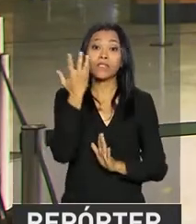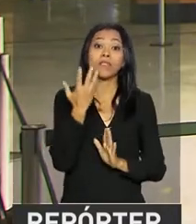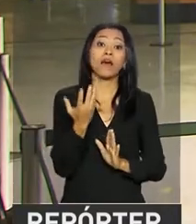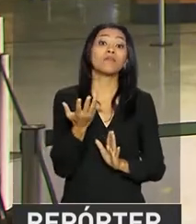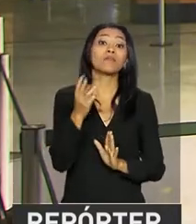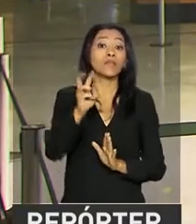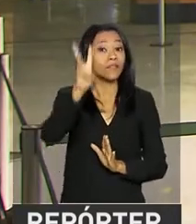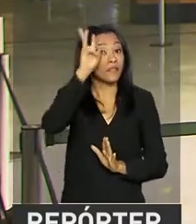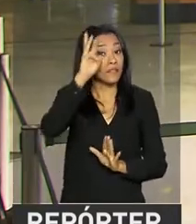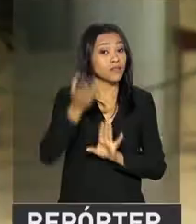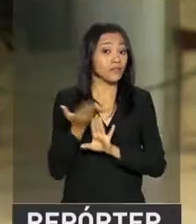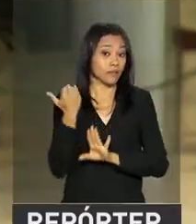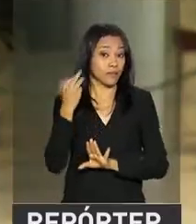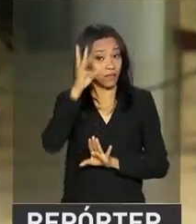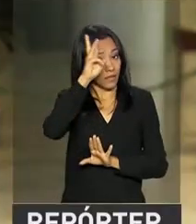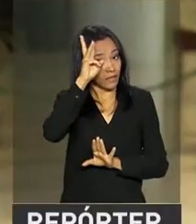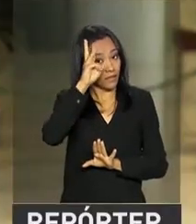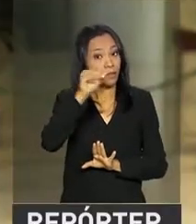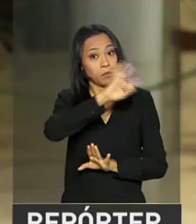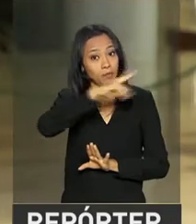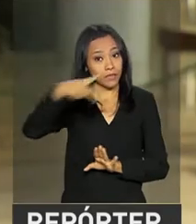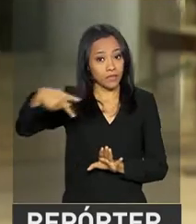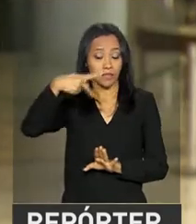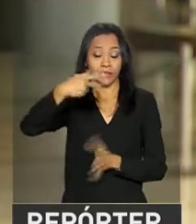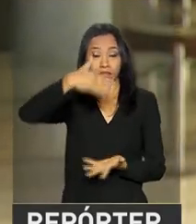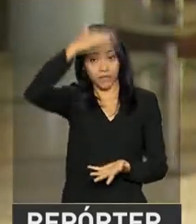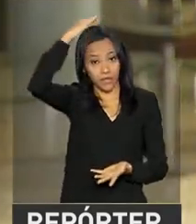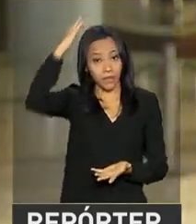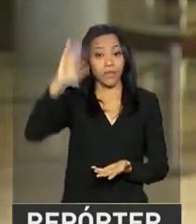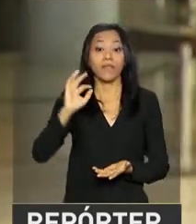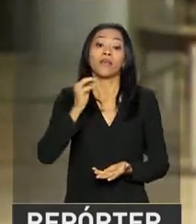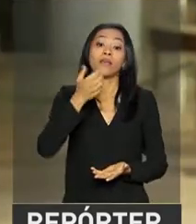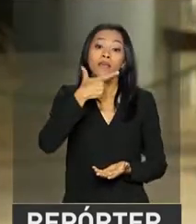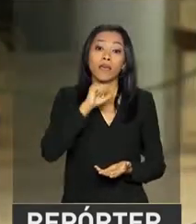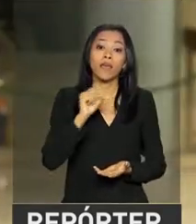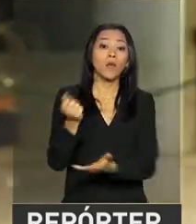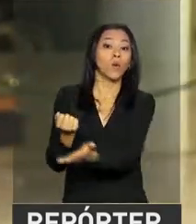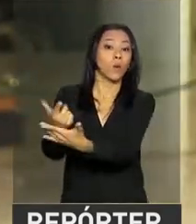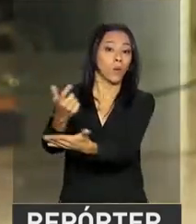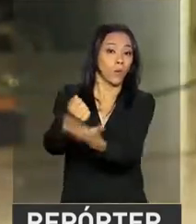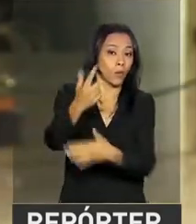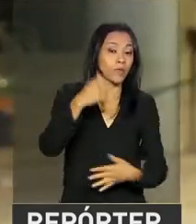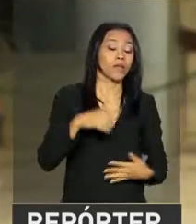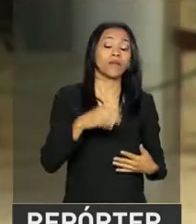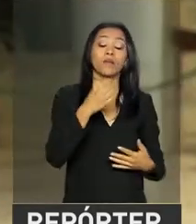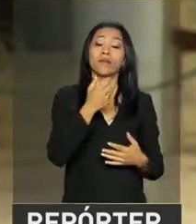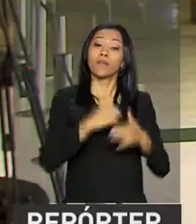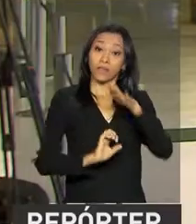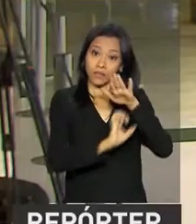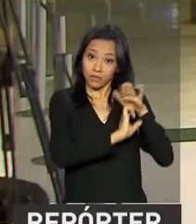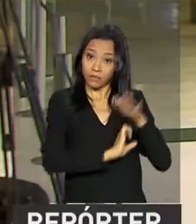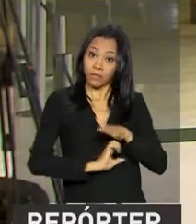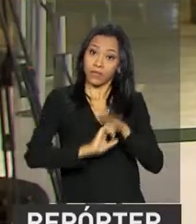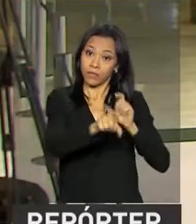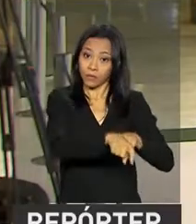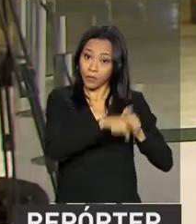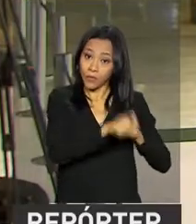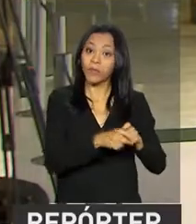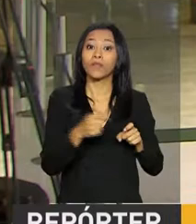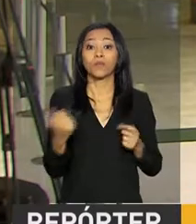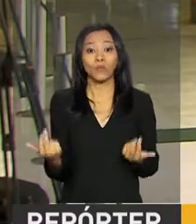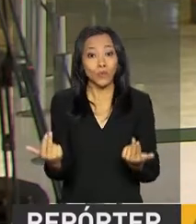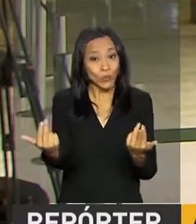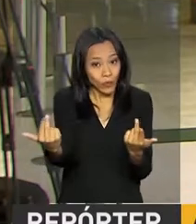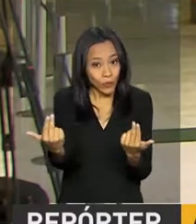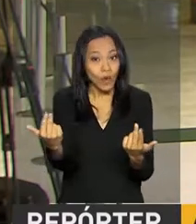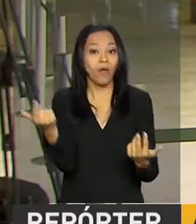pelo presidente Michel Temer. Para ele, tanto os consumidores quanto os agricultores saem ganhando. Você vai ter um produto de melhor